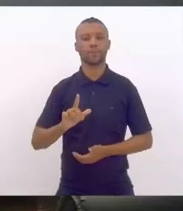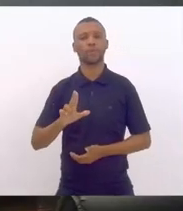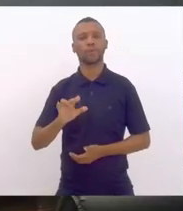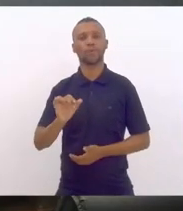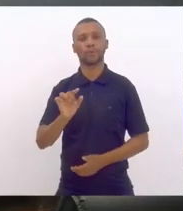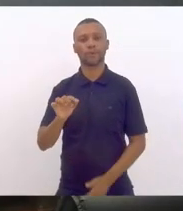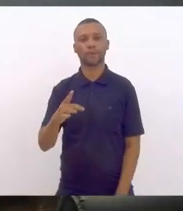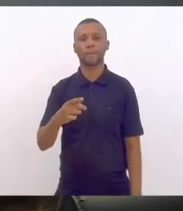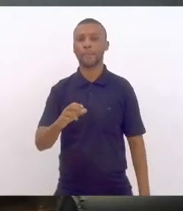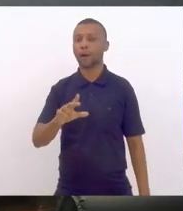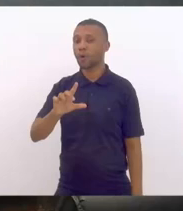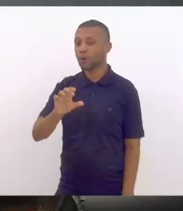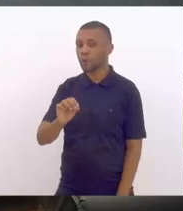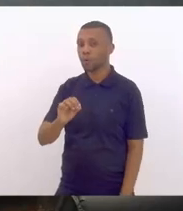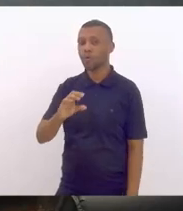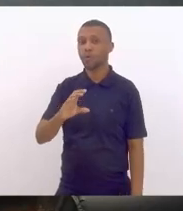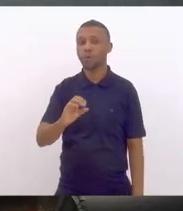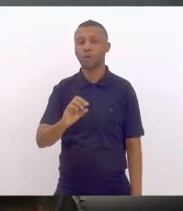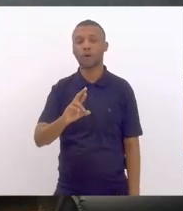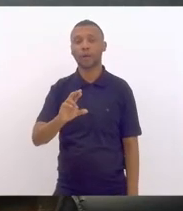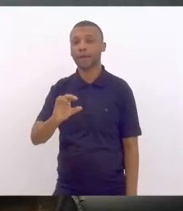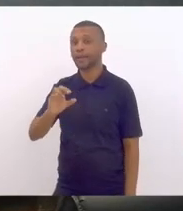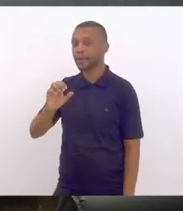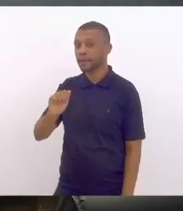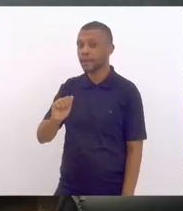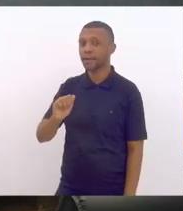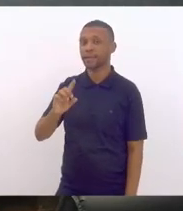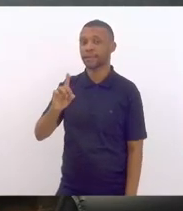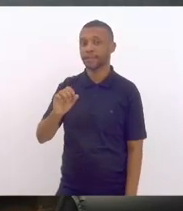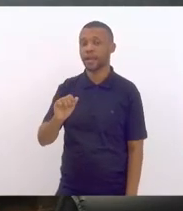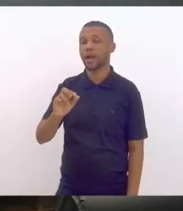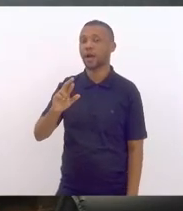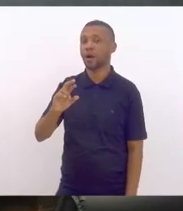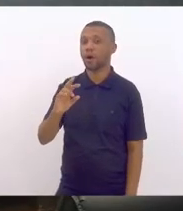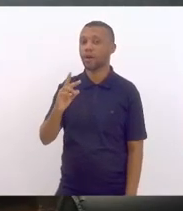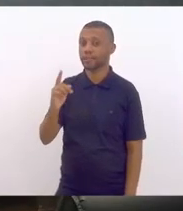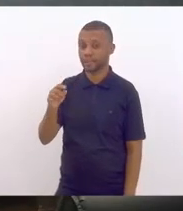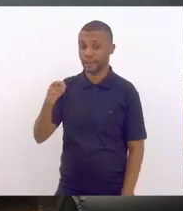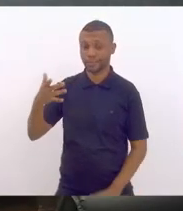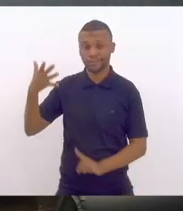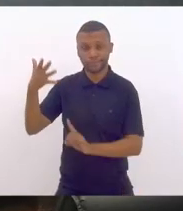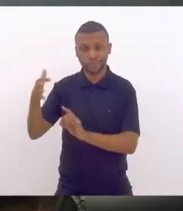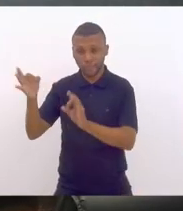logo a seguir o Deputado waldeck Carneiro